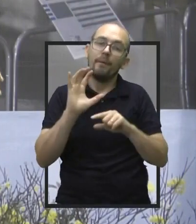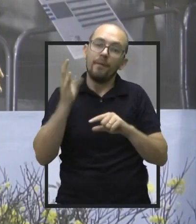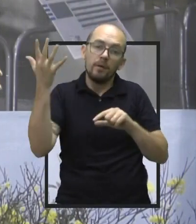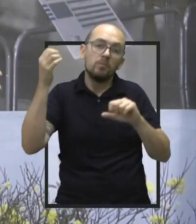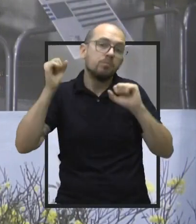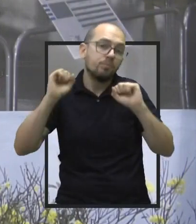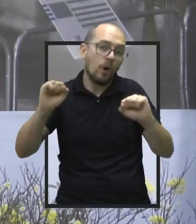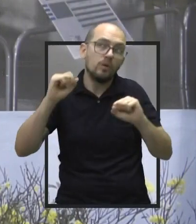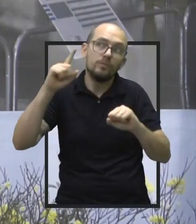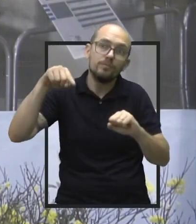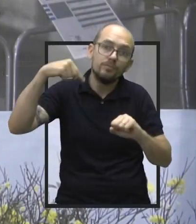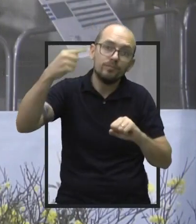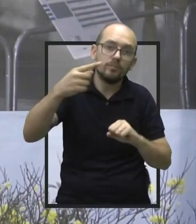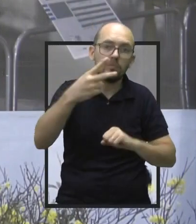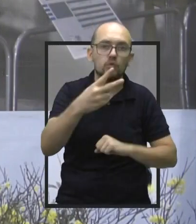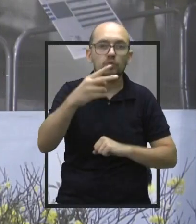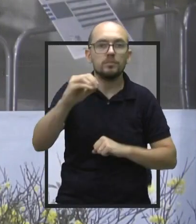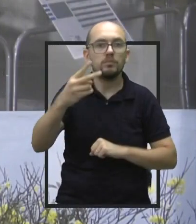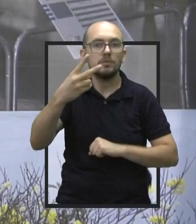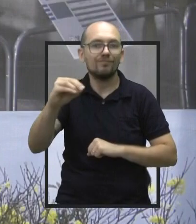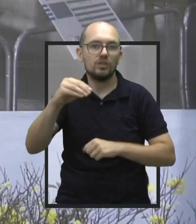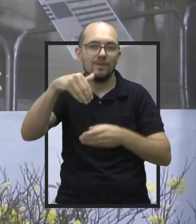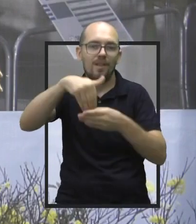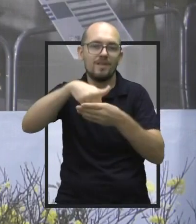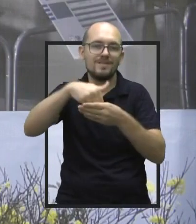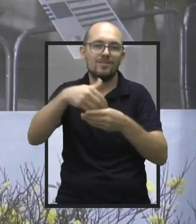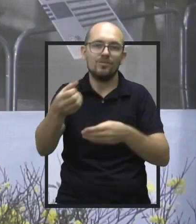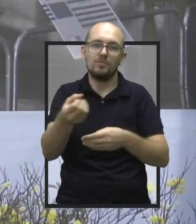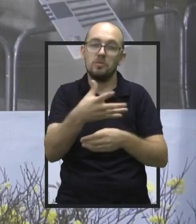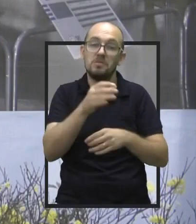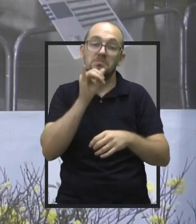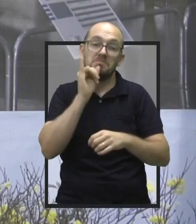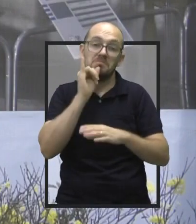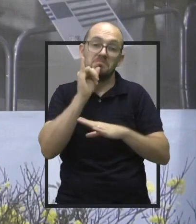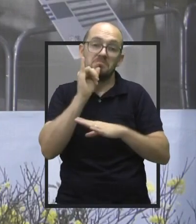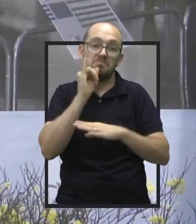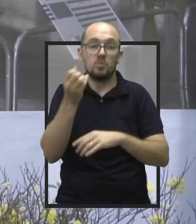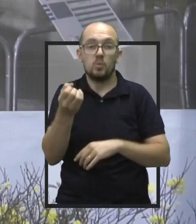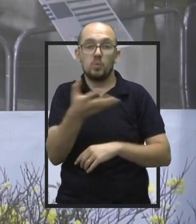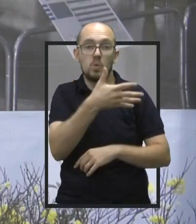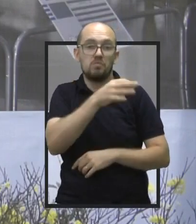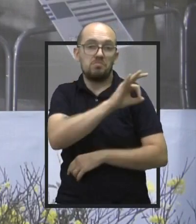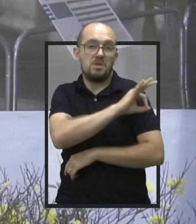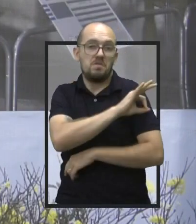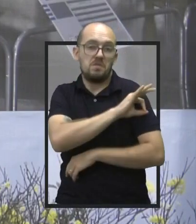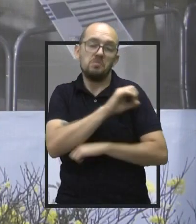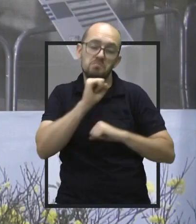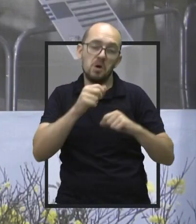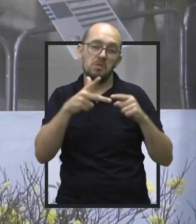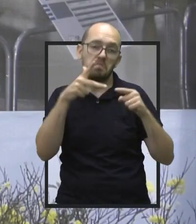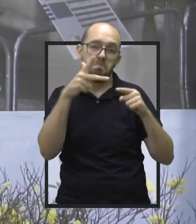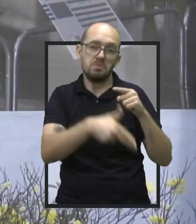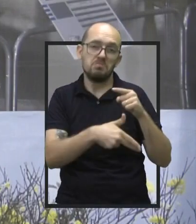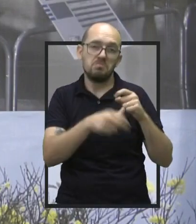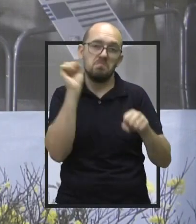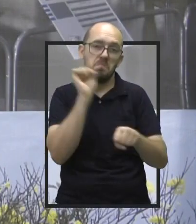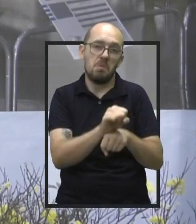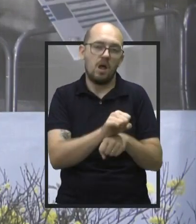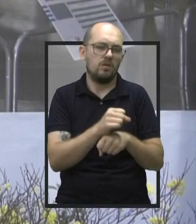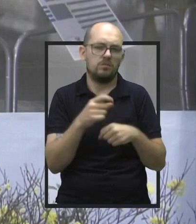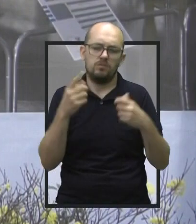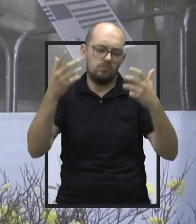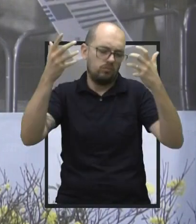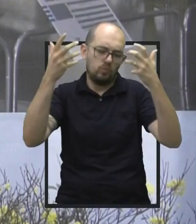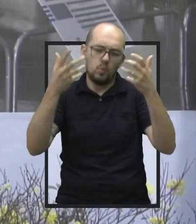temos novas eleições. Sim. E pode acontecer de, mudando o governo, parar com os Jogos da Primavera. E não é uma coisa que a gente